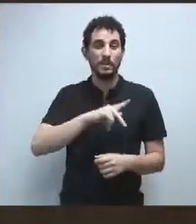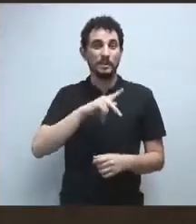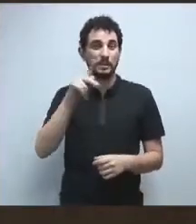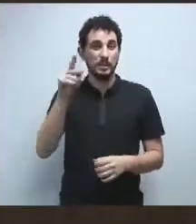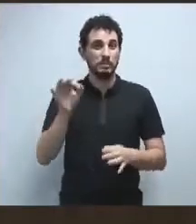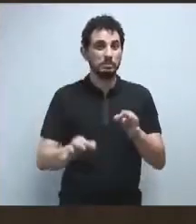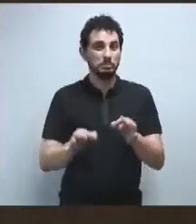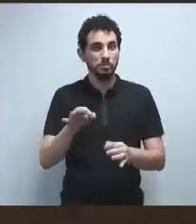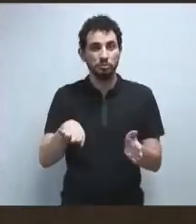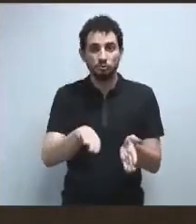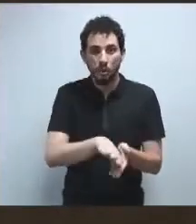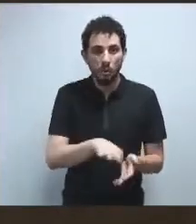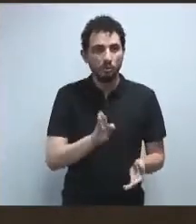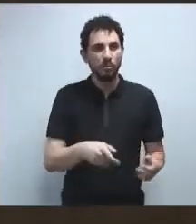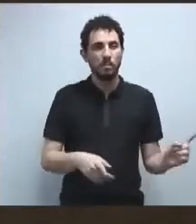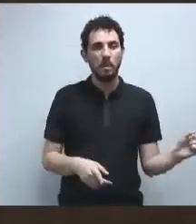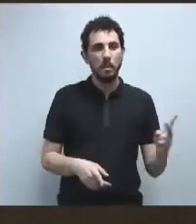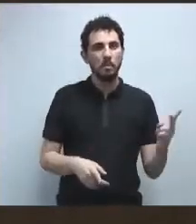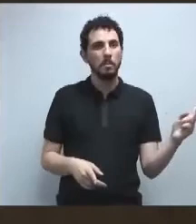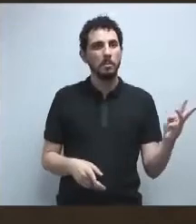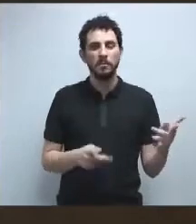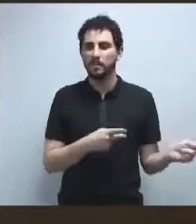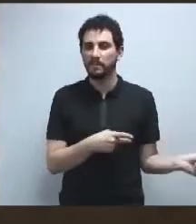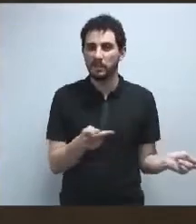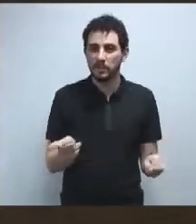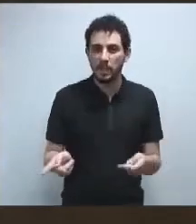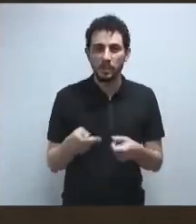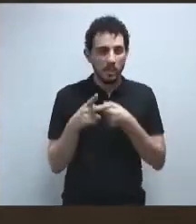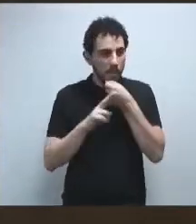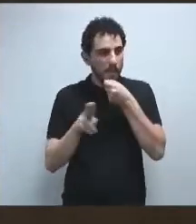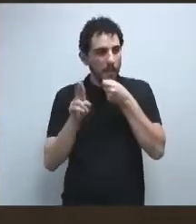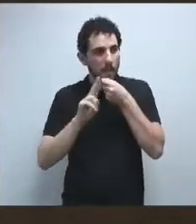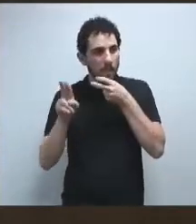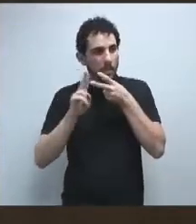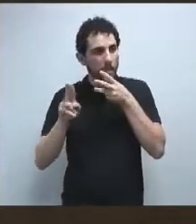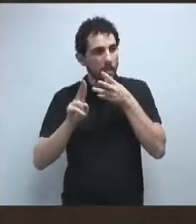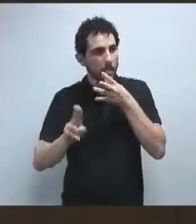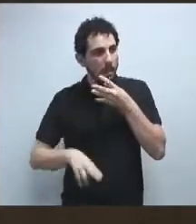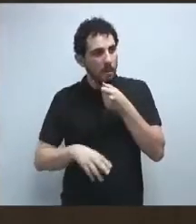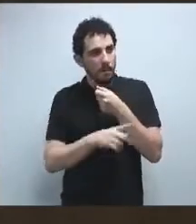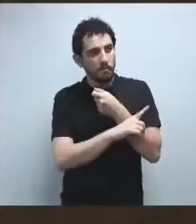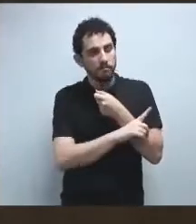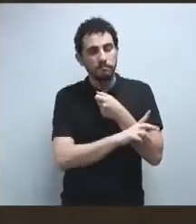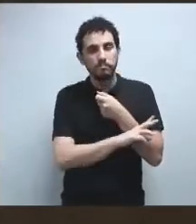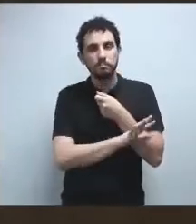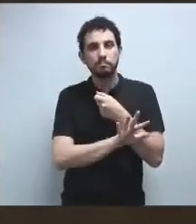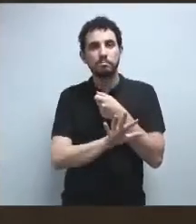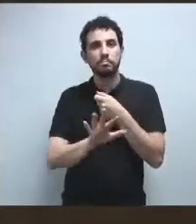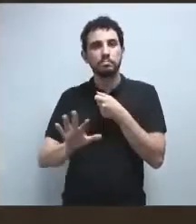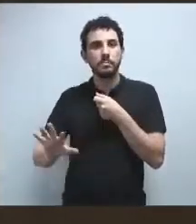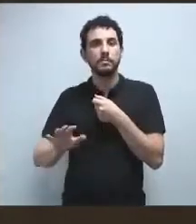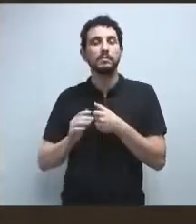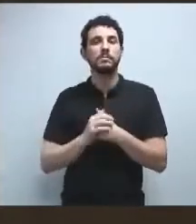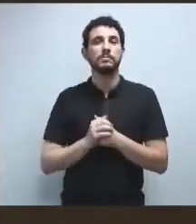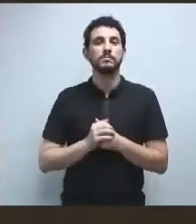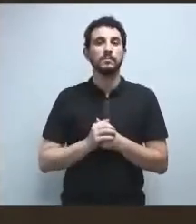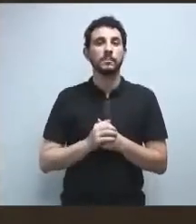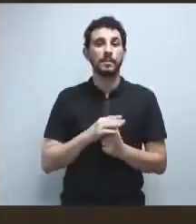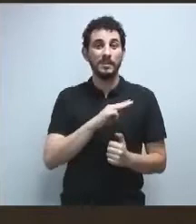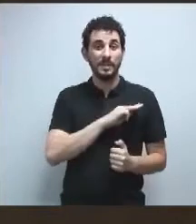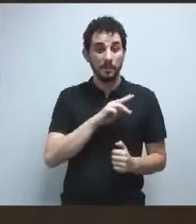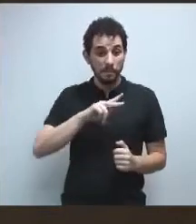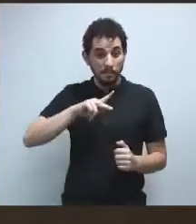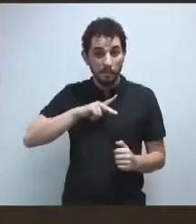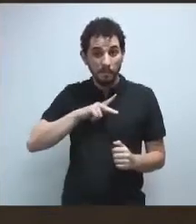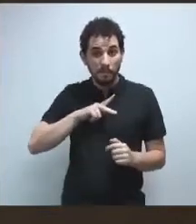justiça dos visitantes e assim por diante esse era o ministério público daquele